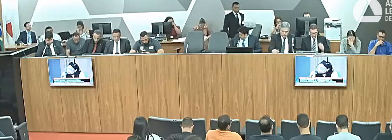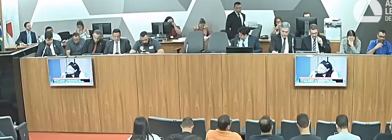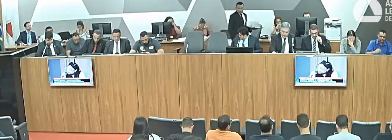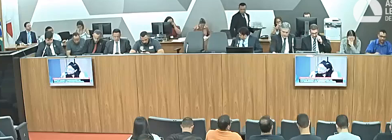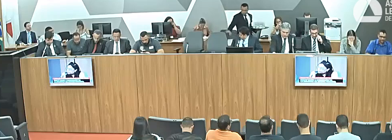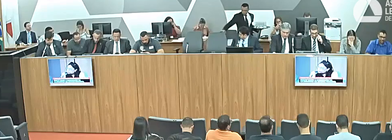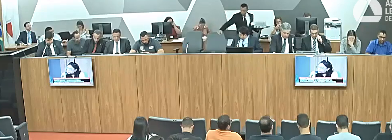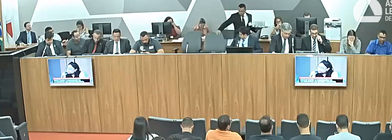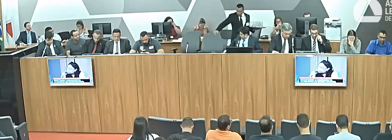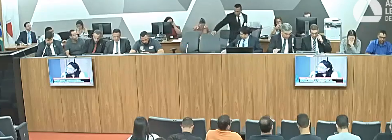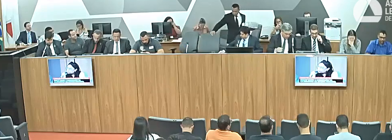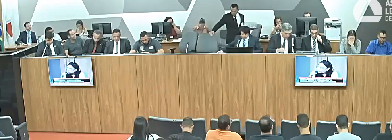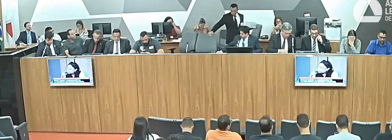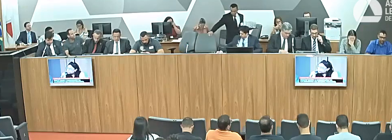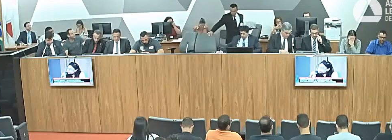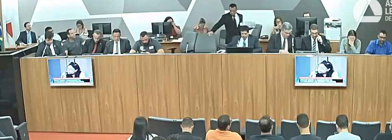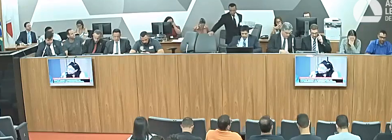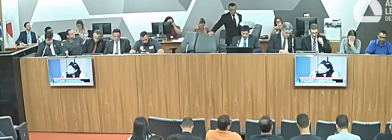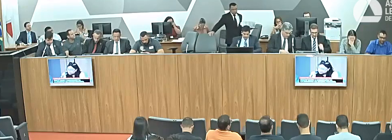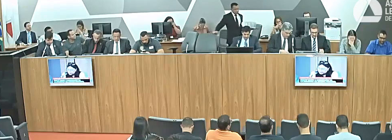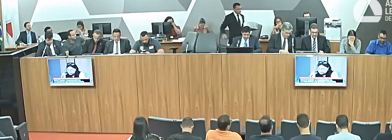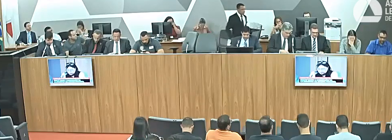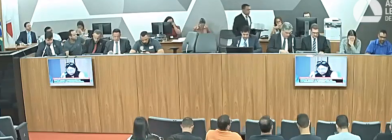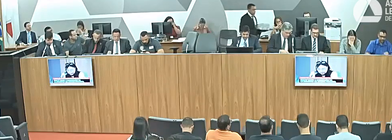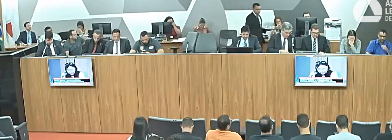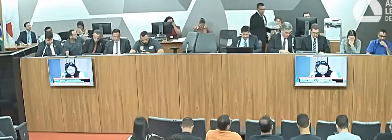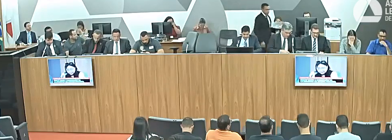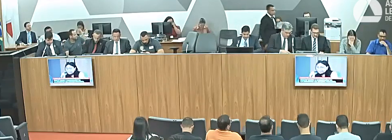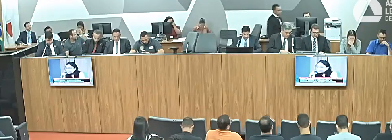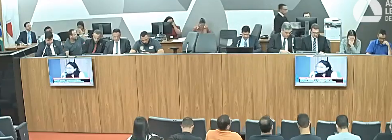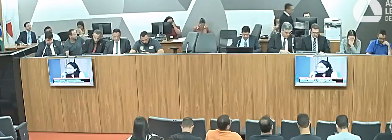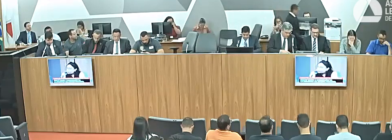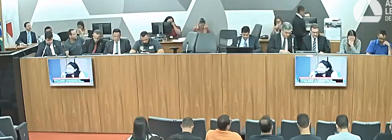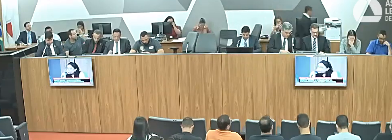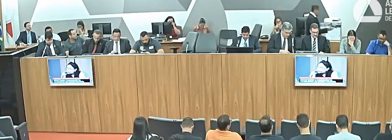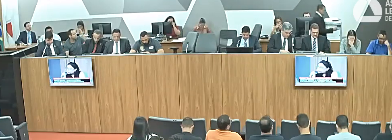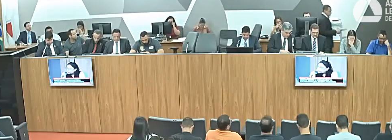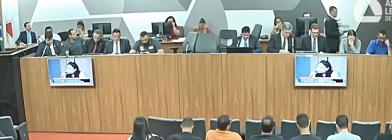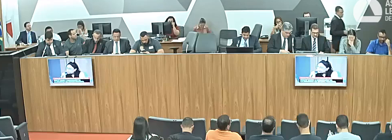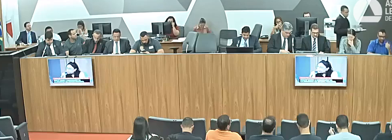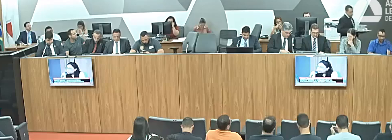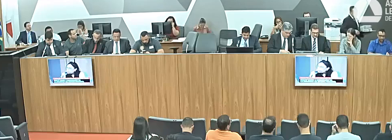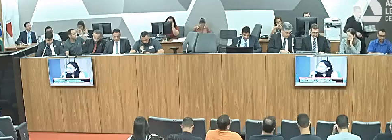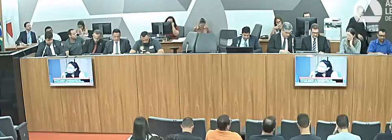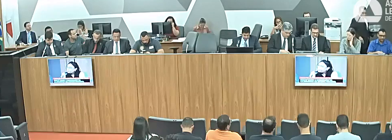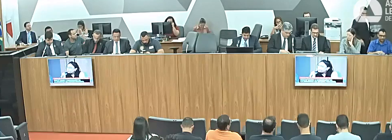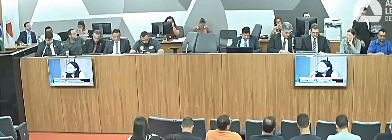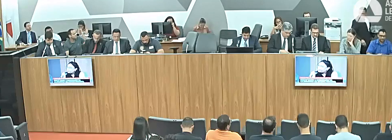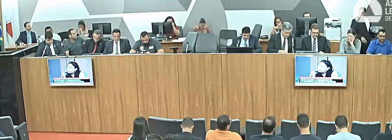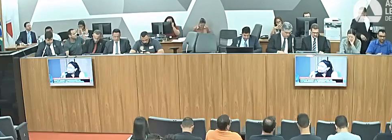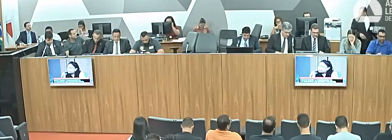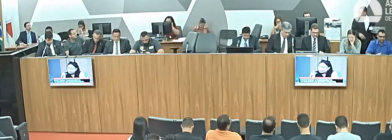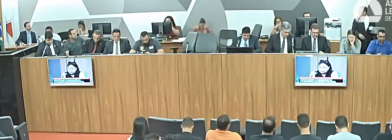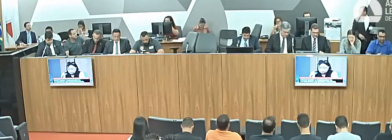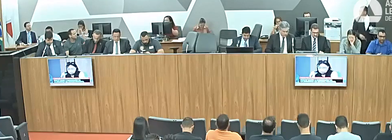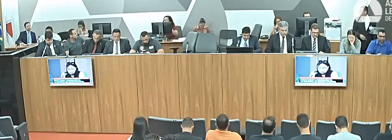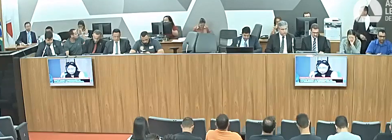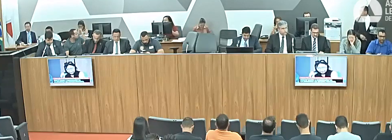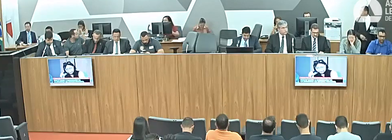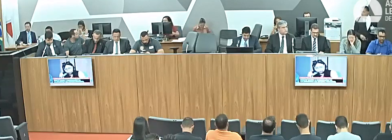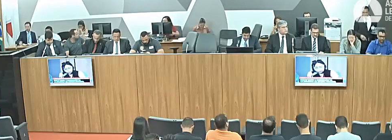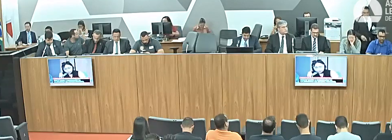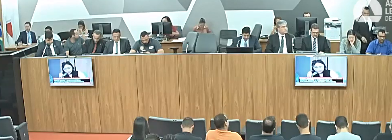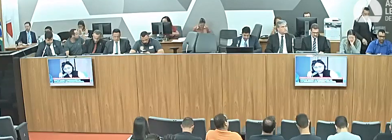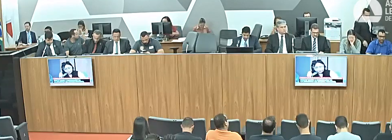corpo técnico sem estudo científico acerca desse público que a gente atende o corpo